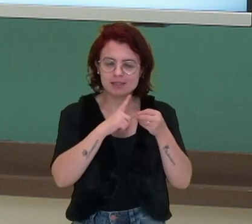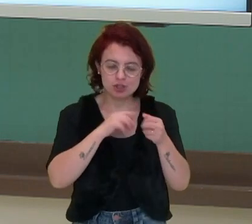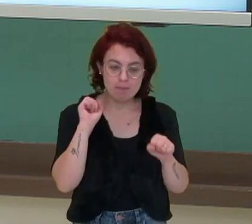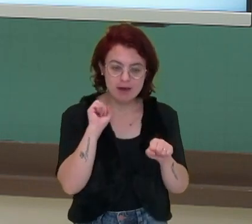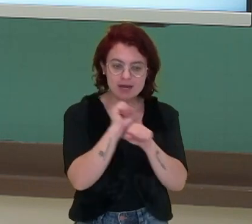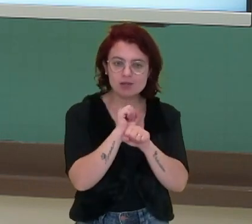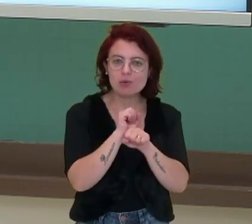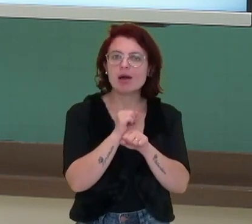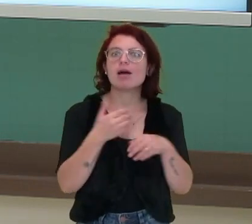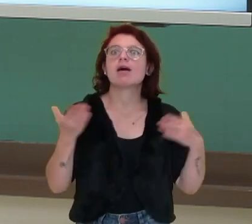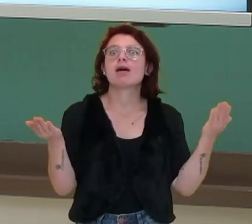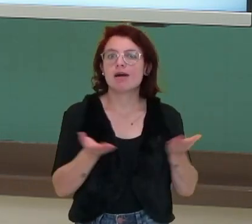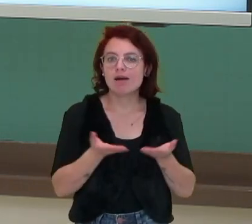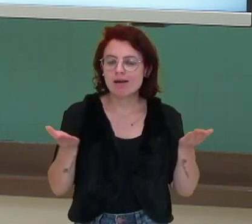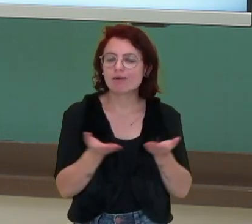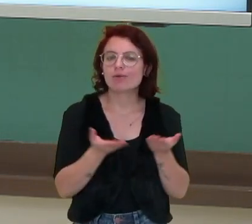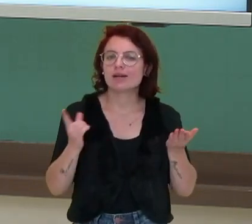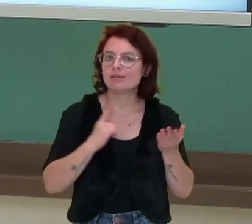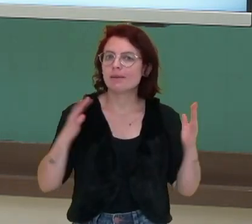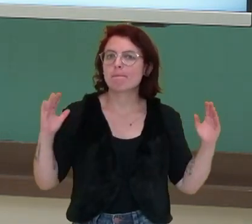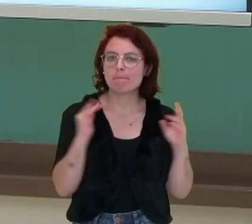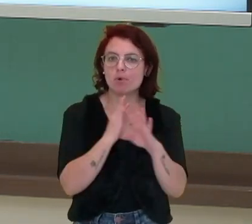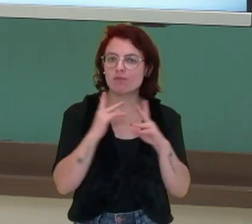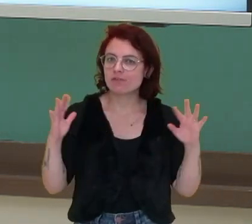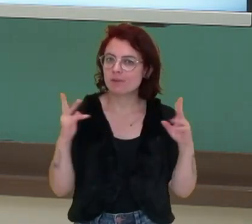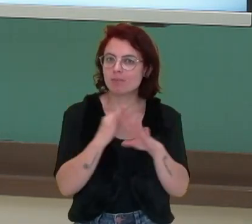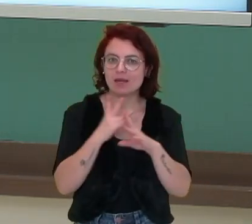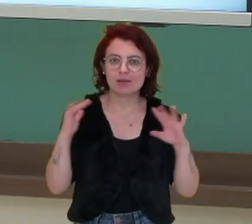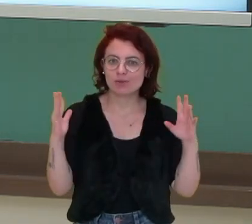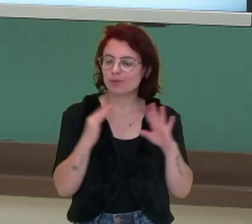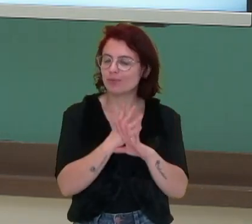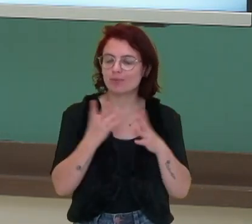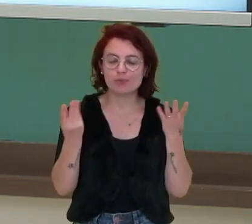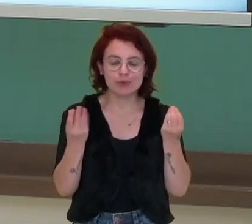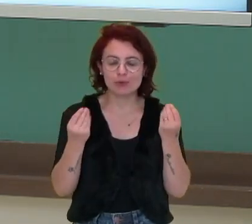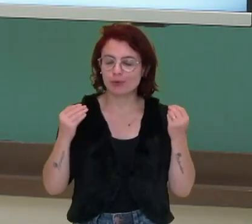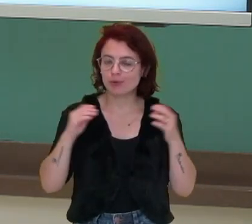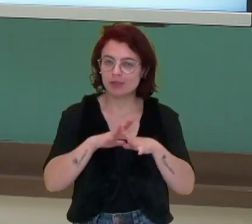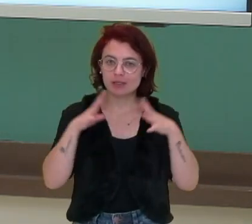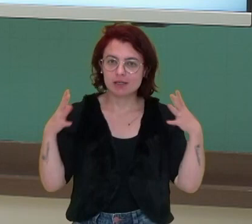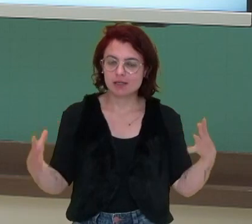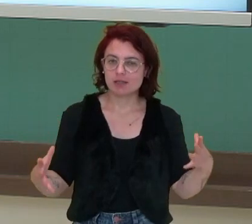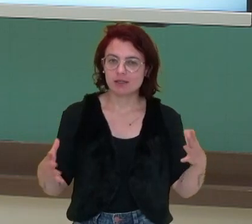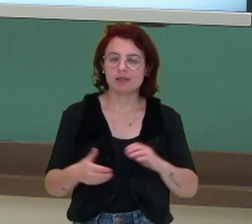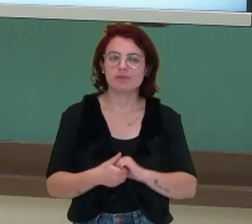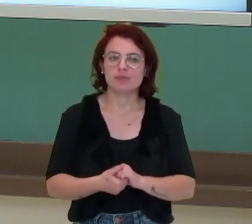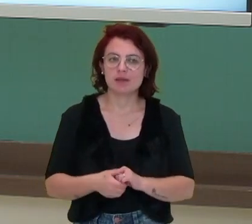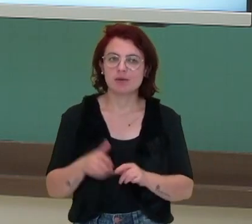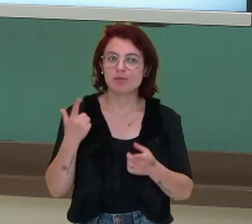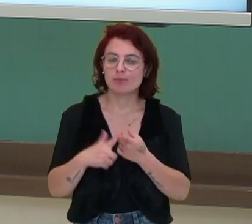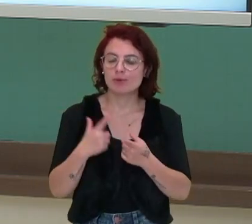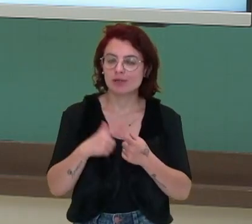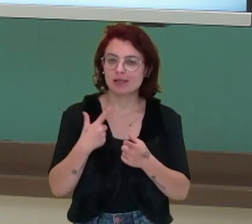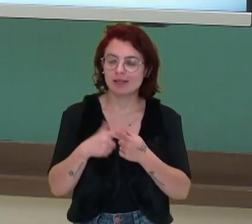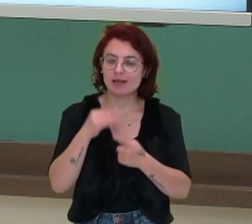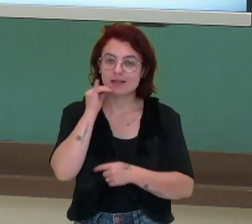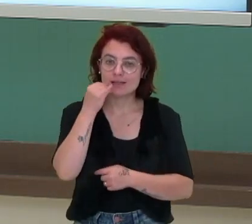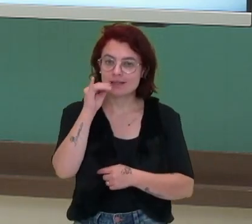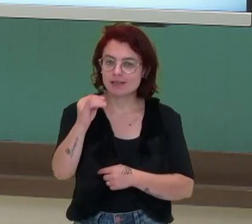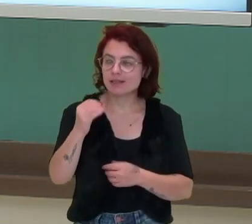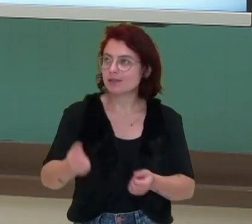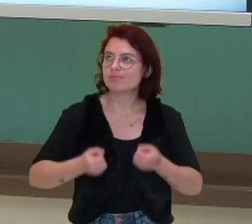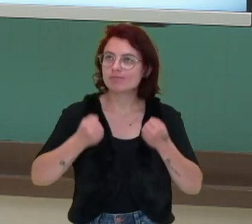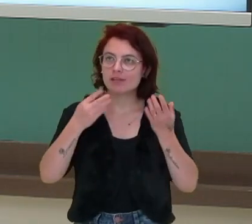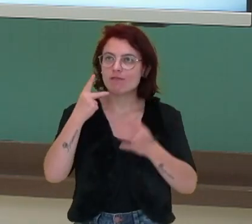paradas, agora no período da noite estão fervendo, assim, porque está tendo movimentação. A luz elétrica traz com que a cidade se torne um